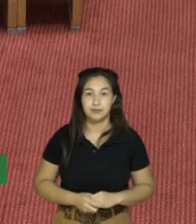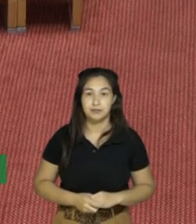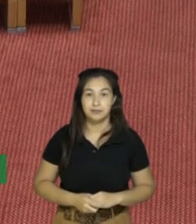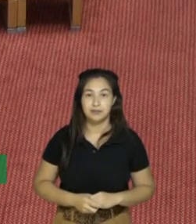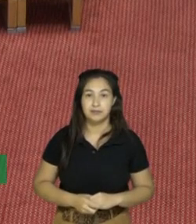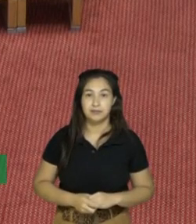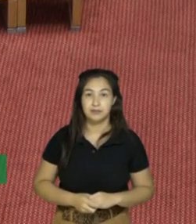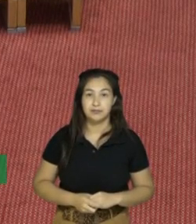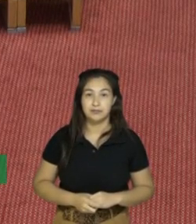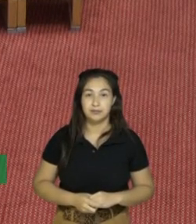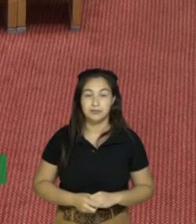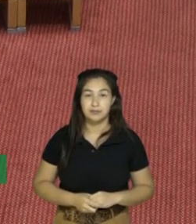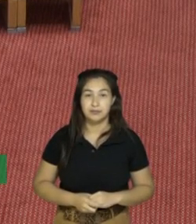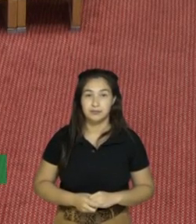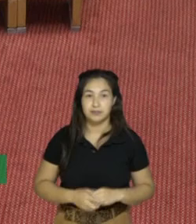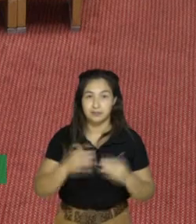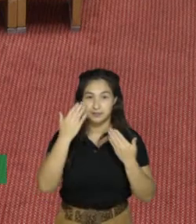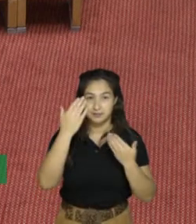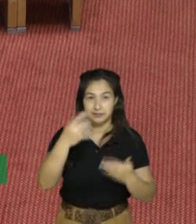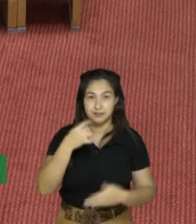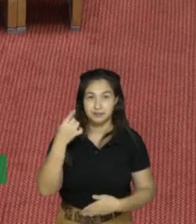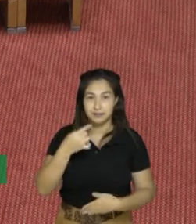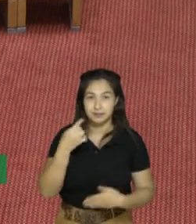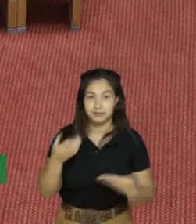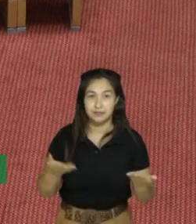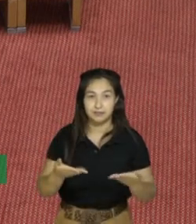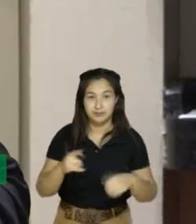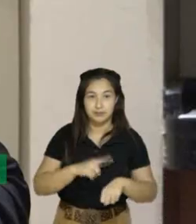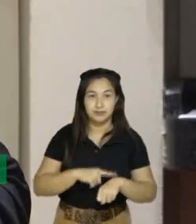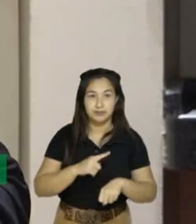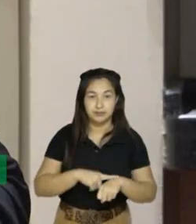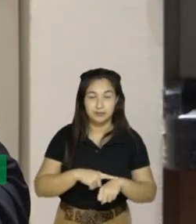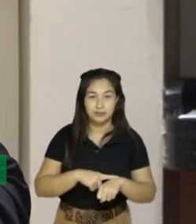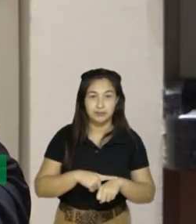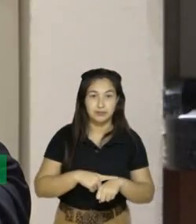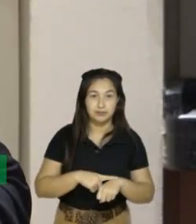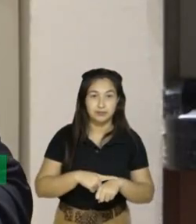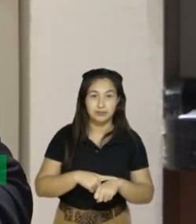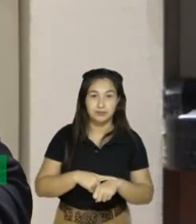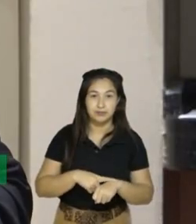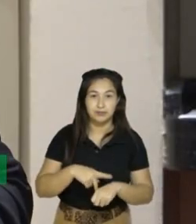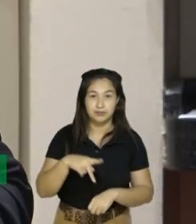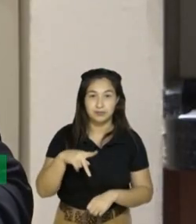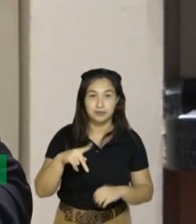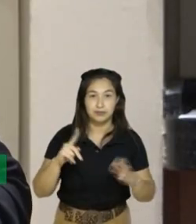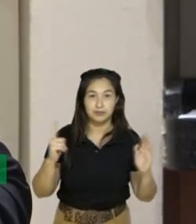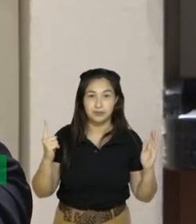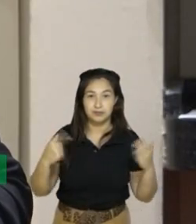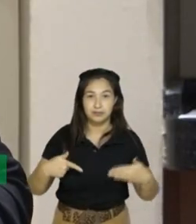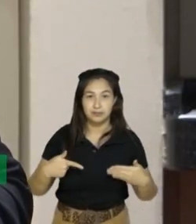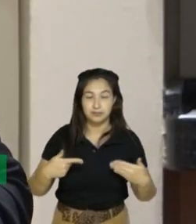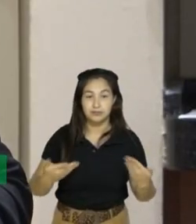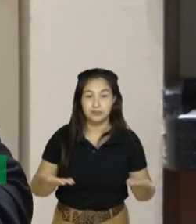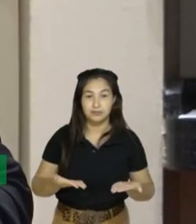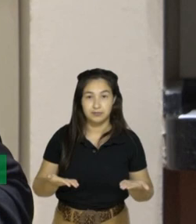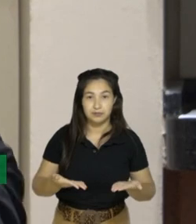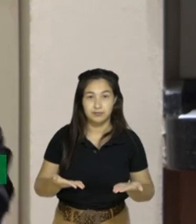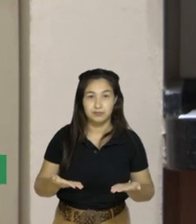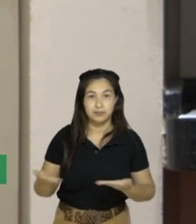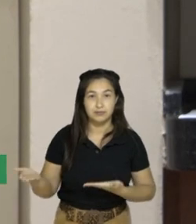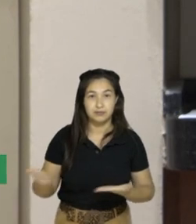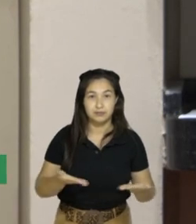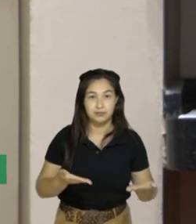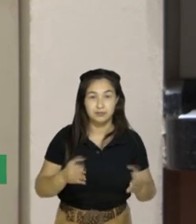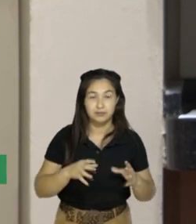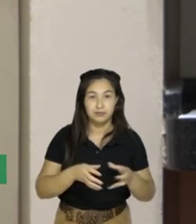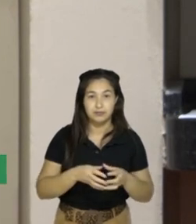Obrigado Deputado próximo horário pertence ao pessoal e o próximo horário é o bloco